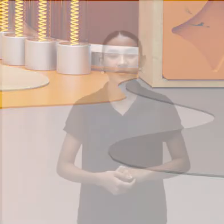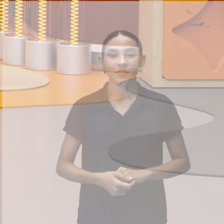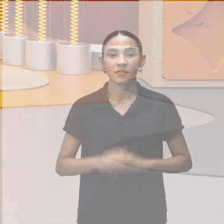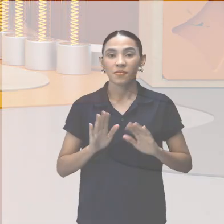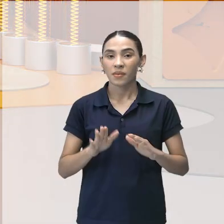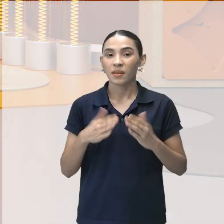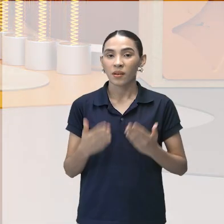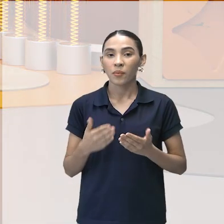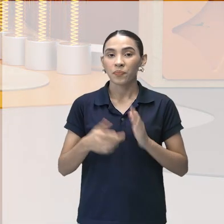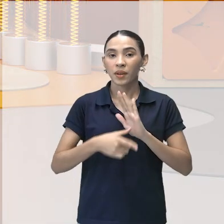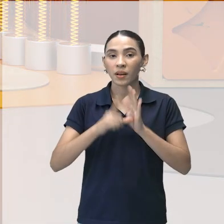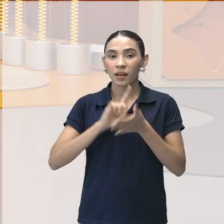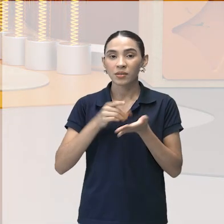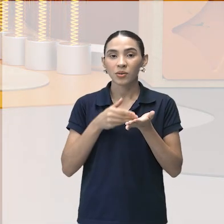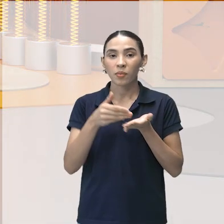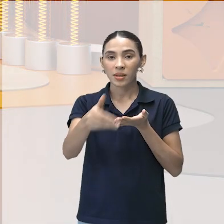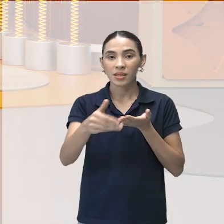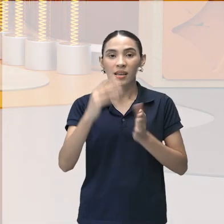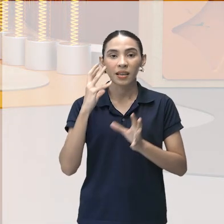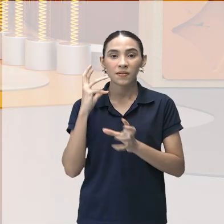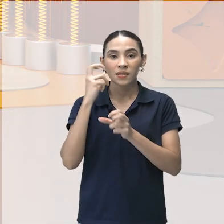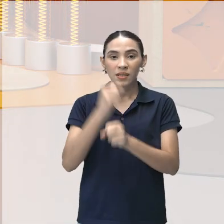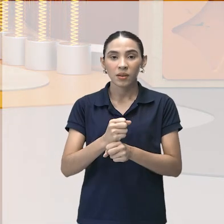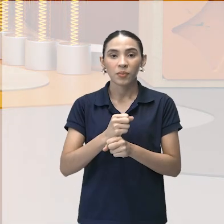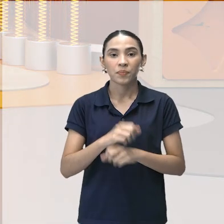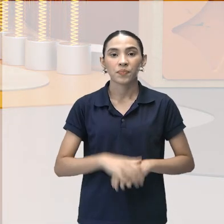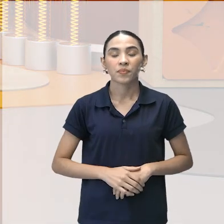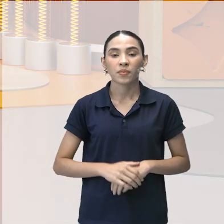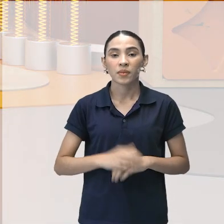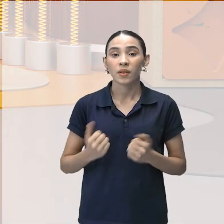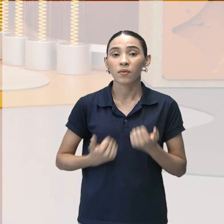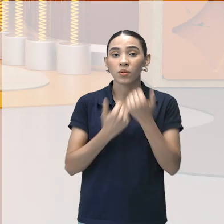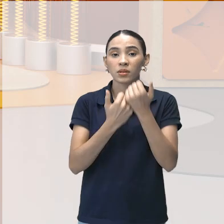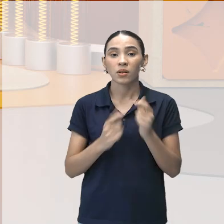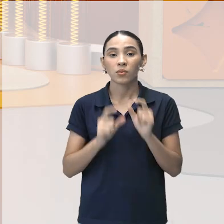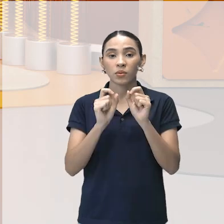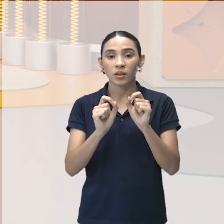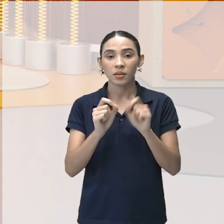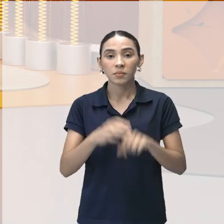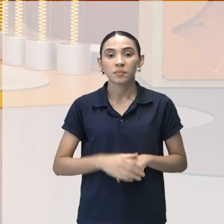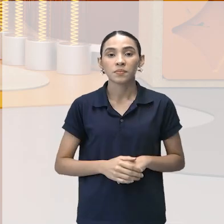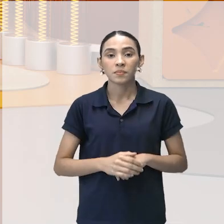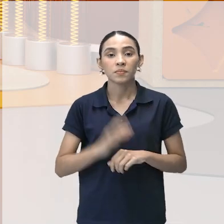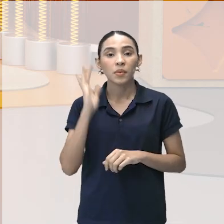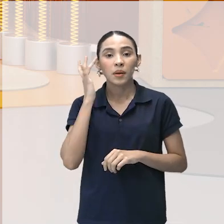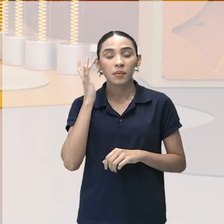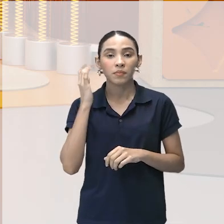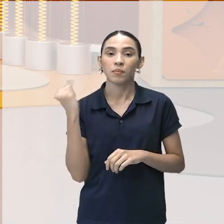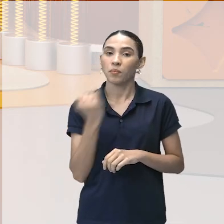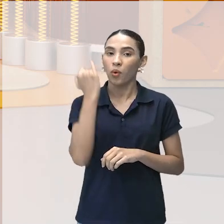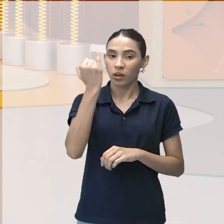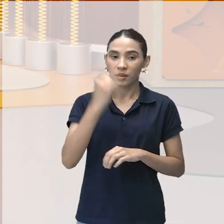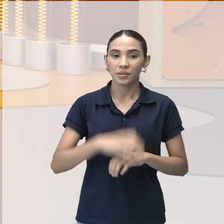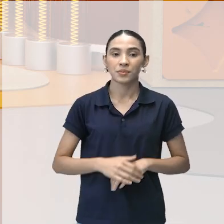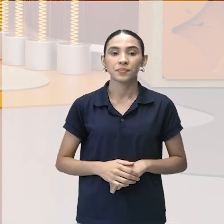Bem, antes de começar essa aula de revisão, eu gostaria de reforçar aqui um ponto com vocês que eu acho muito importante,